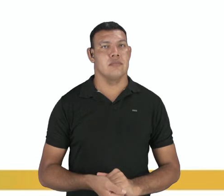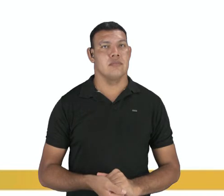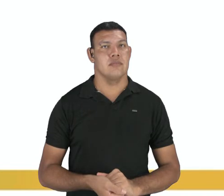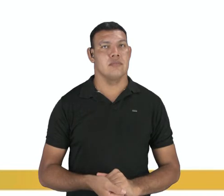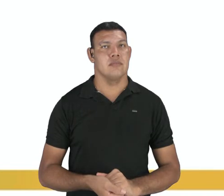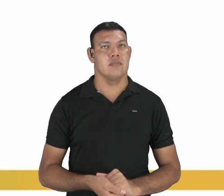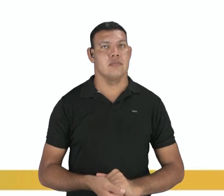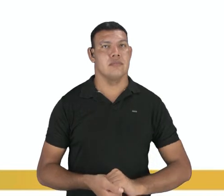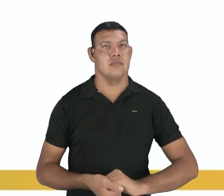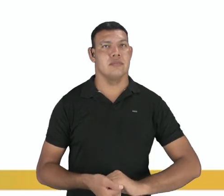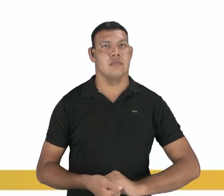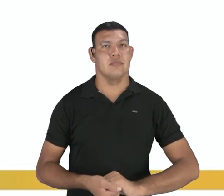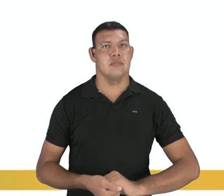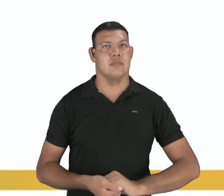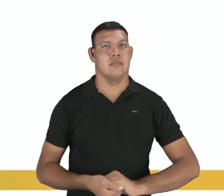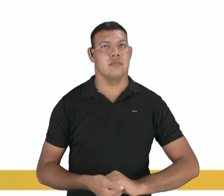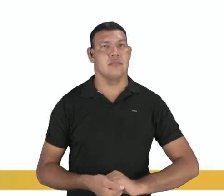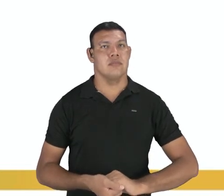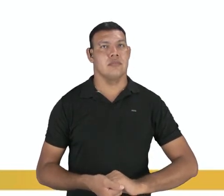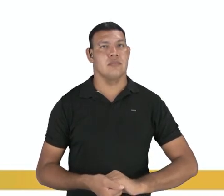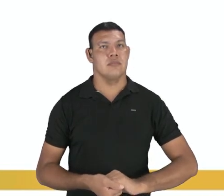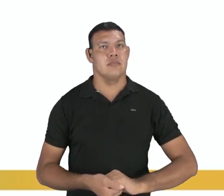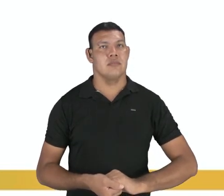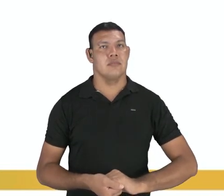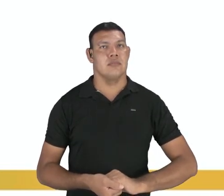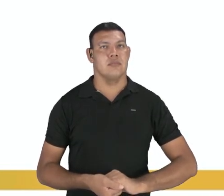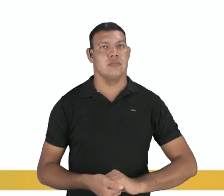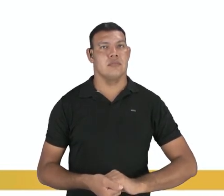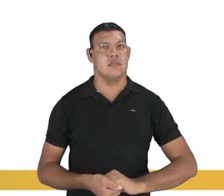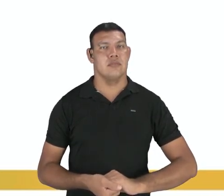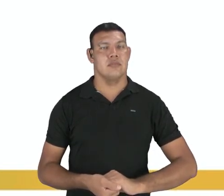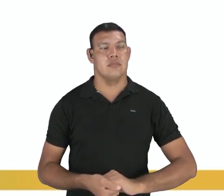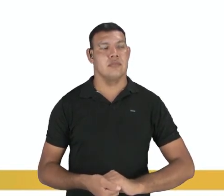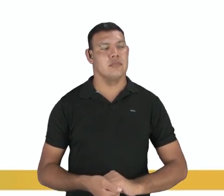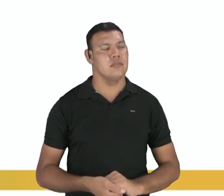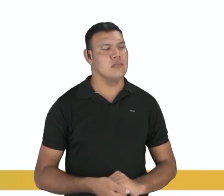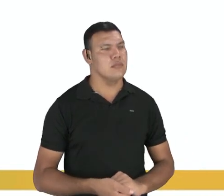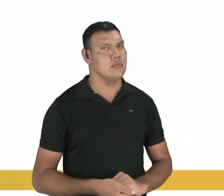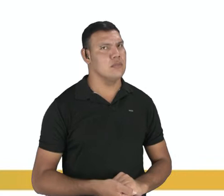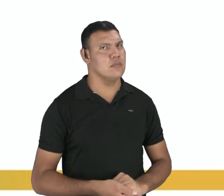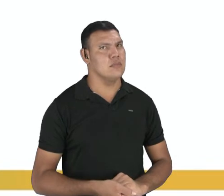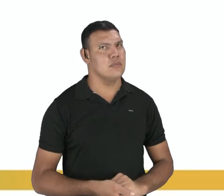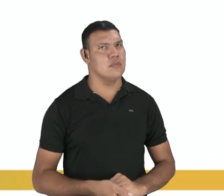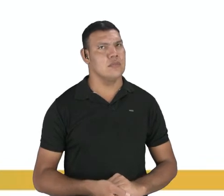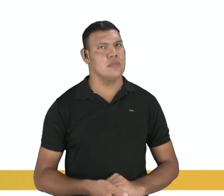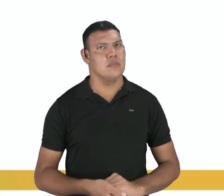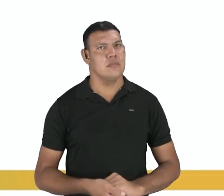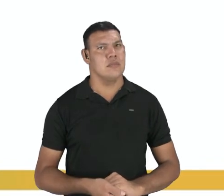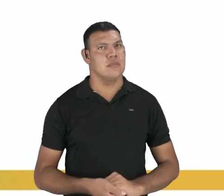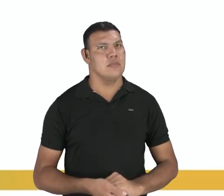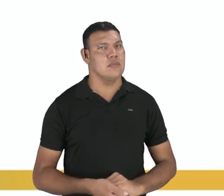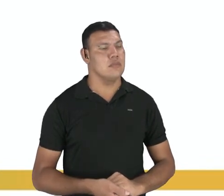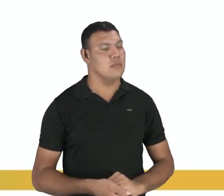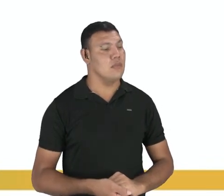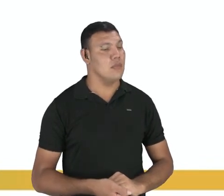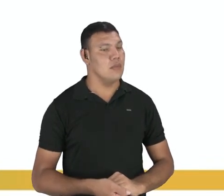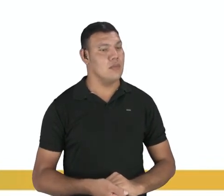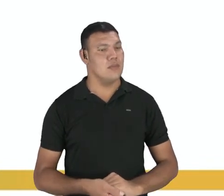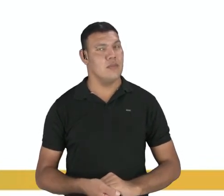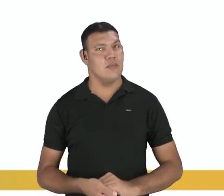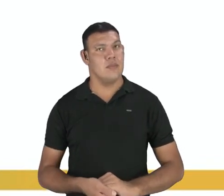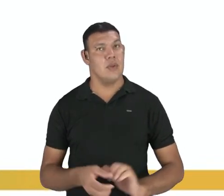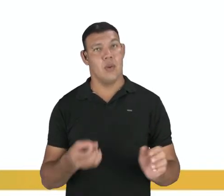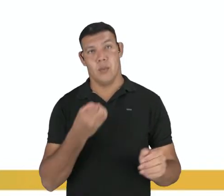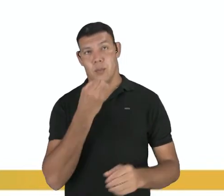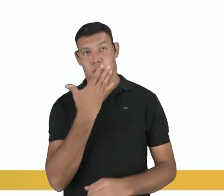Smoking, drinking and fried food. What's the second best?